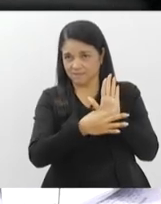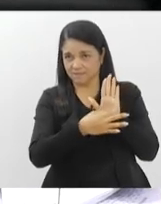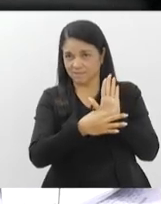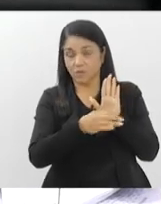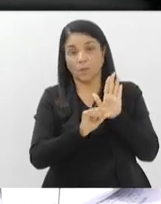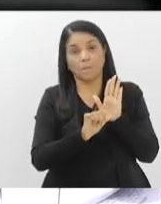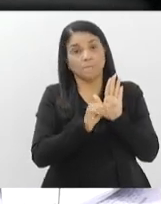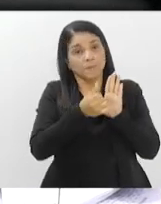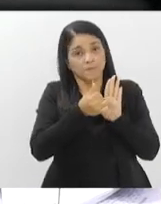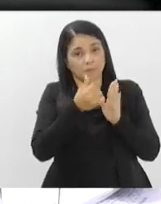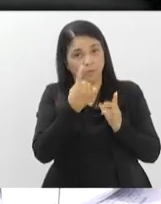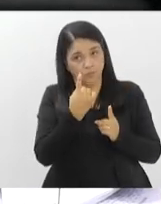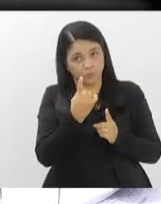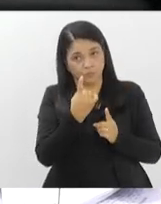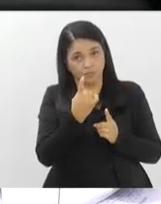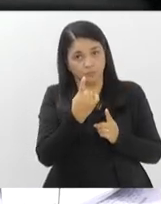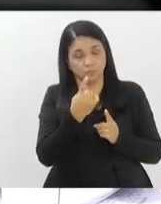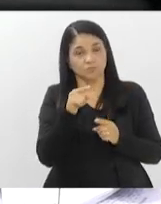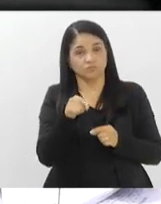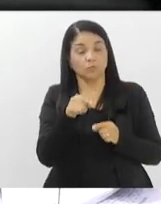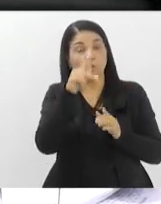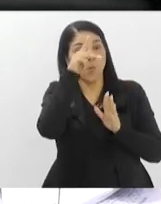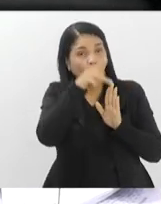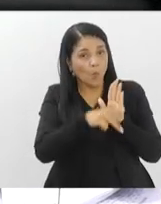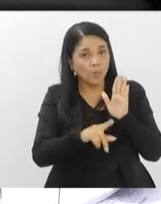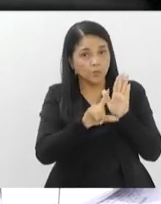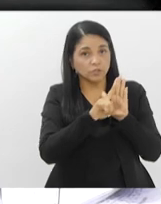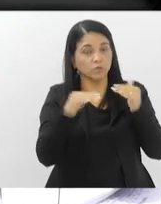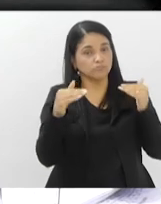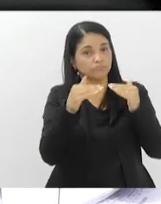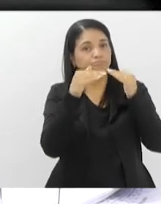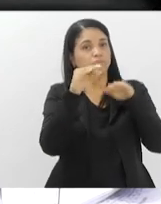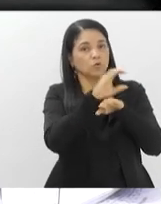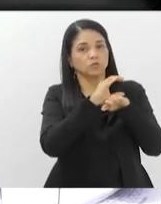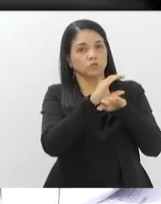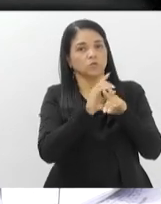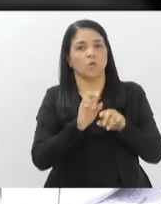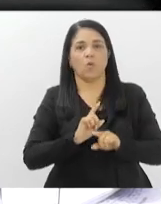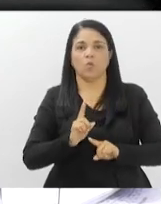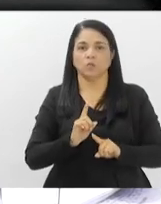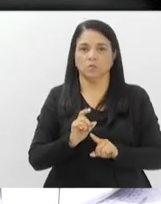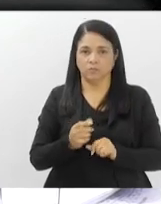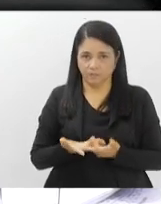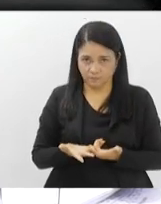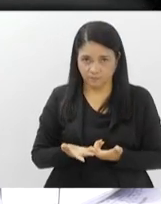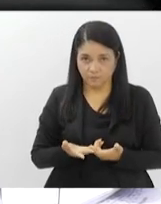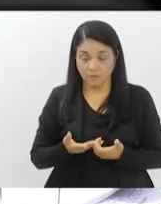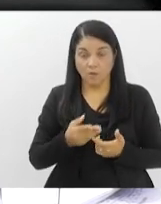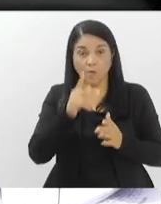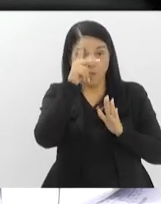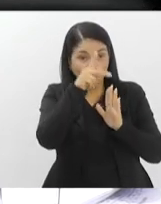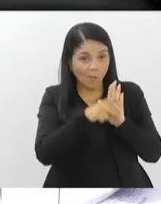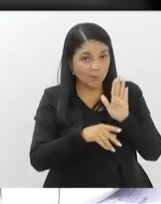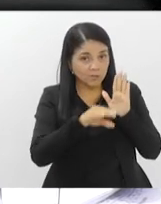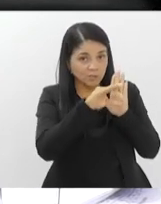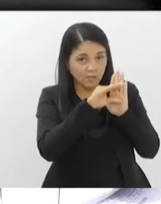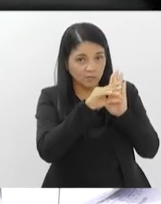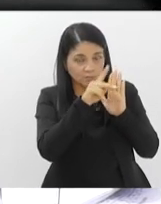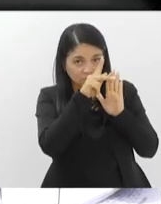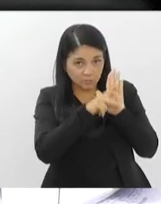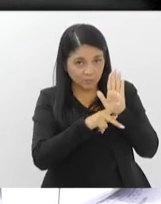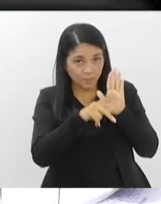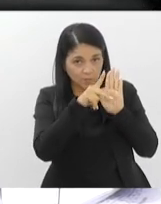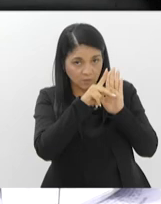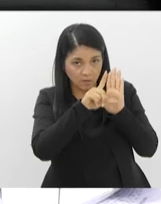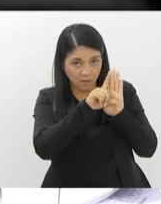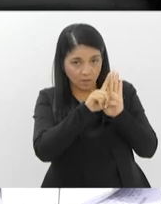O primeiro, se o senhor considera o projeto constitucional ou não, porque esse projeto foi a pauta com um erro